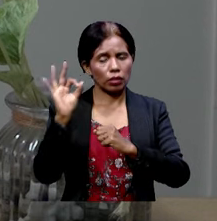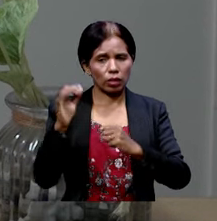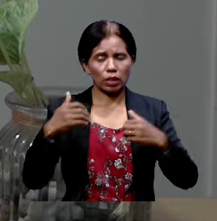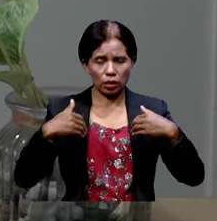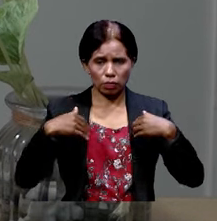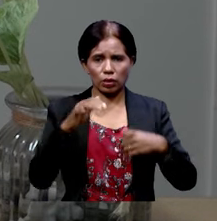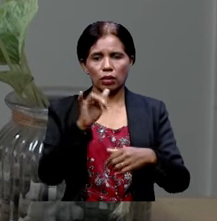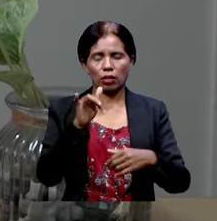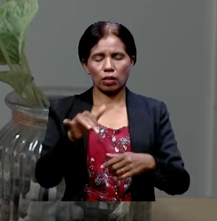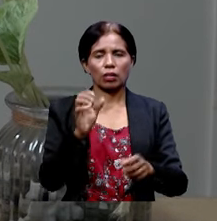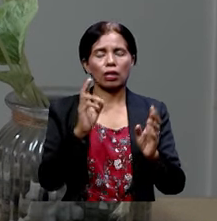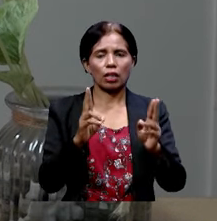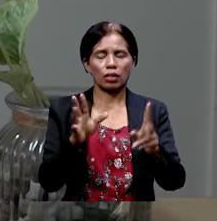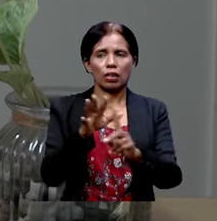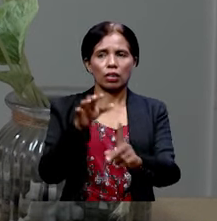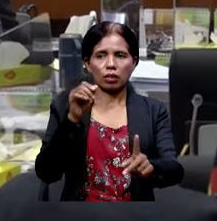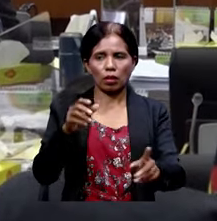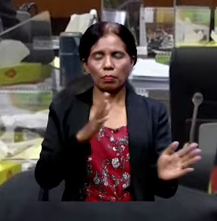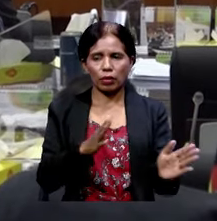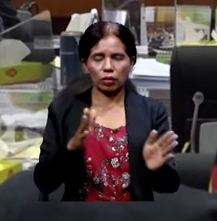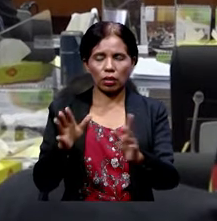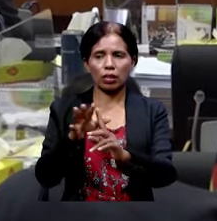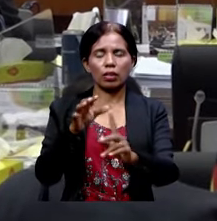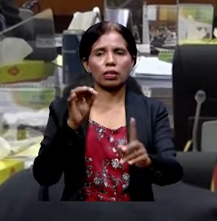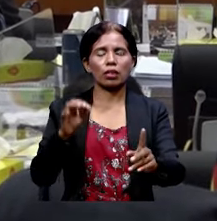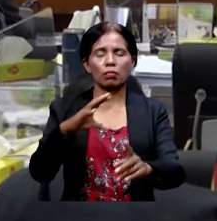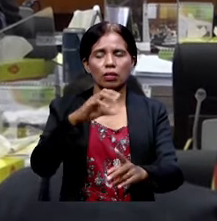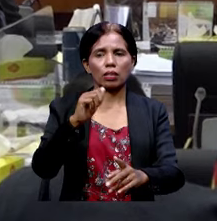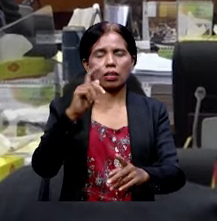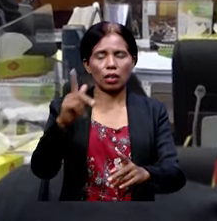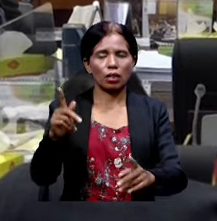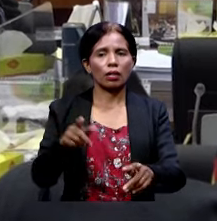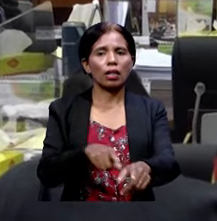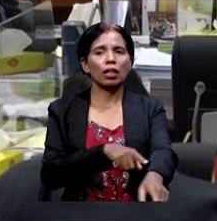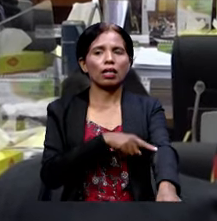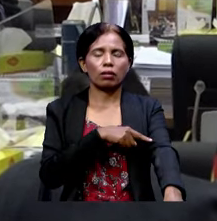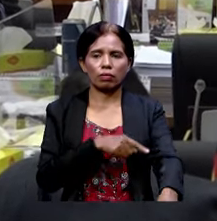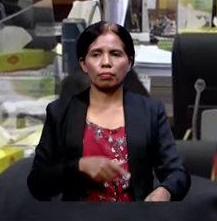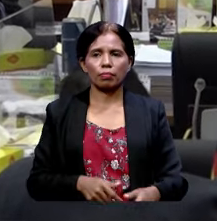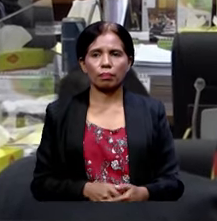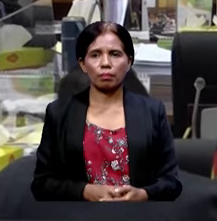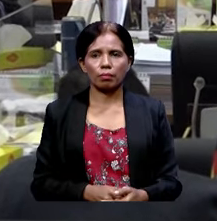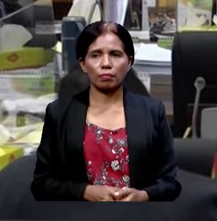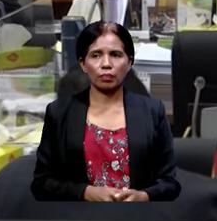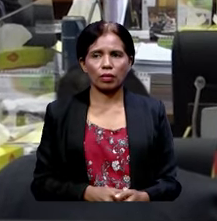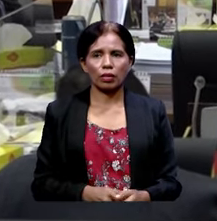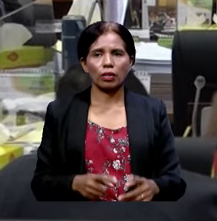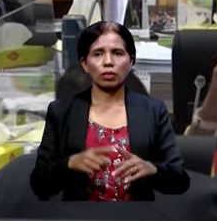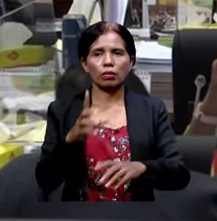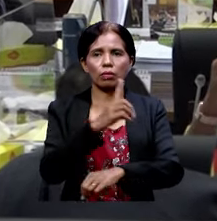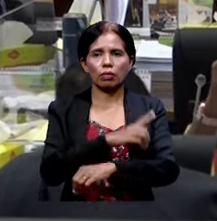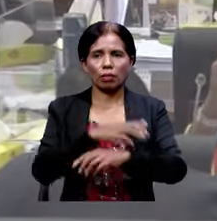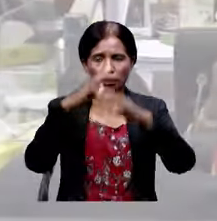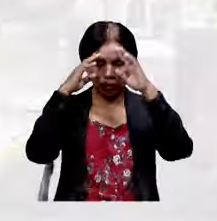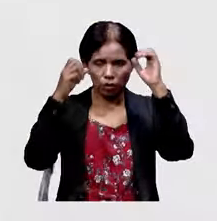bele acelera a eleição, também processo de eleição do comissário CAC, dada Cleurona. Hoje, presidente do parlamento, quando já